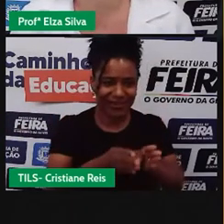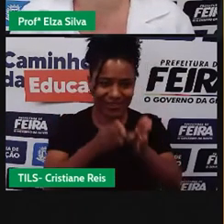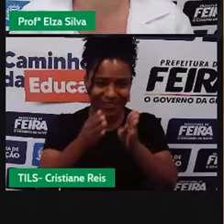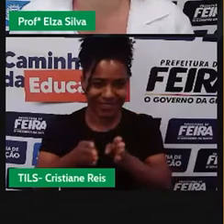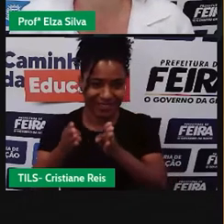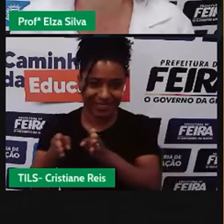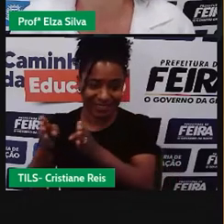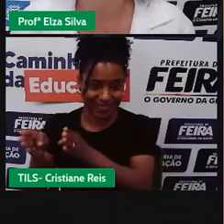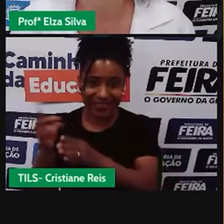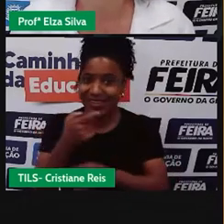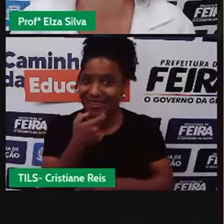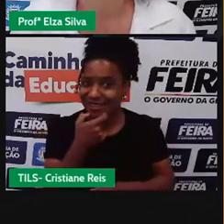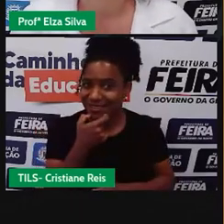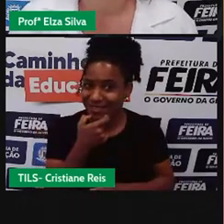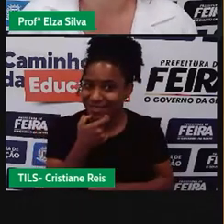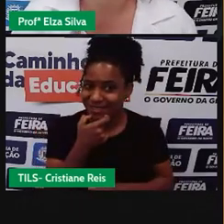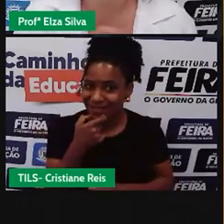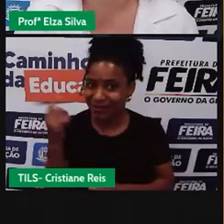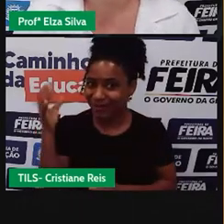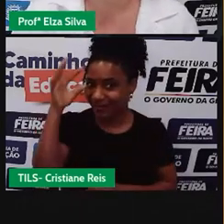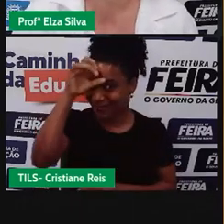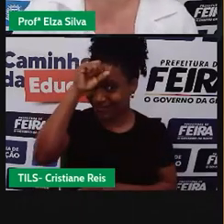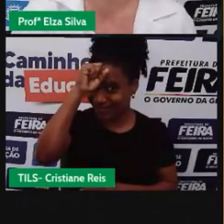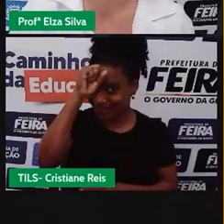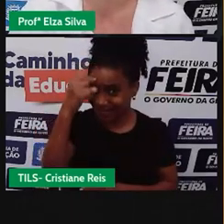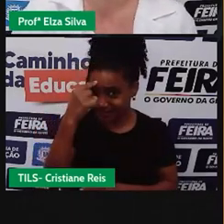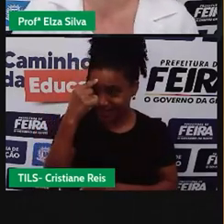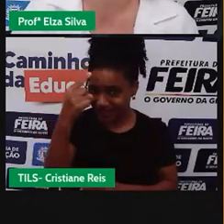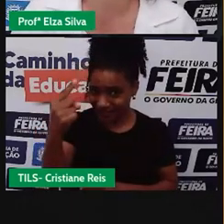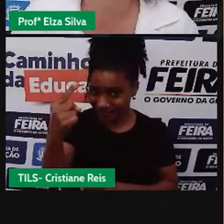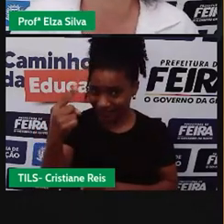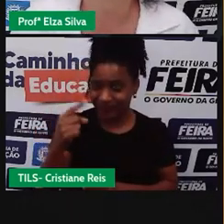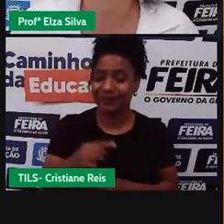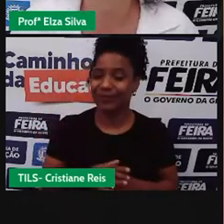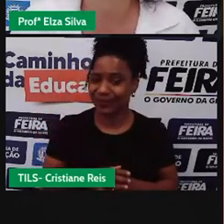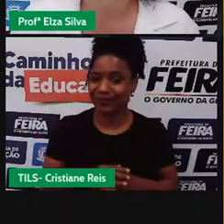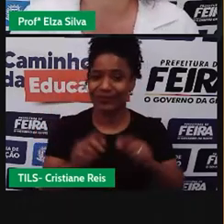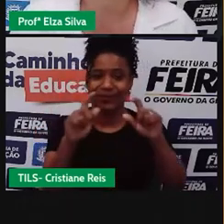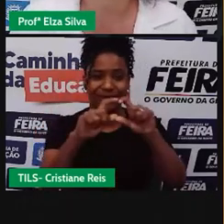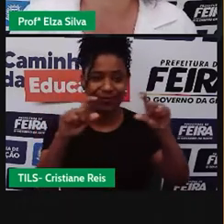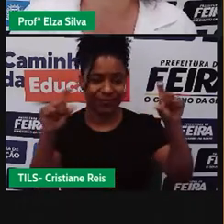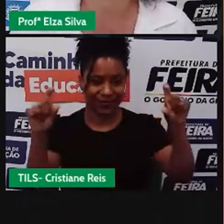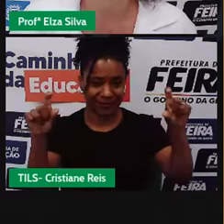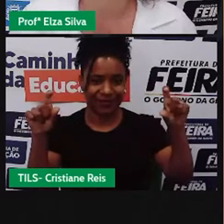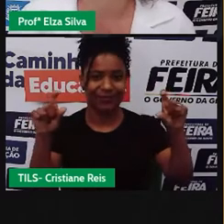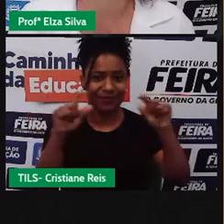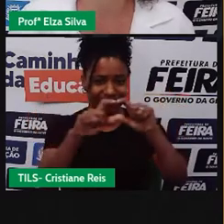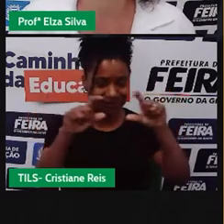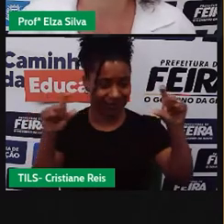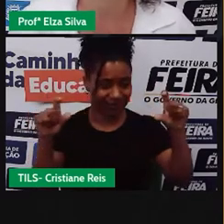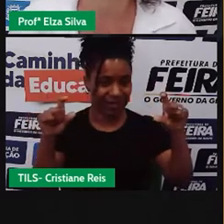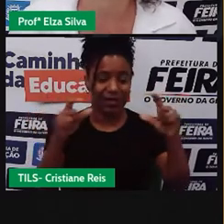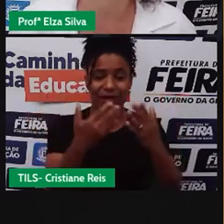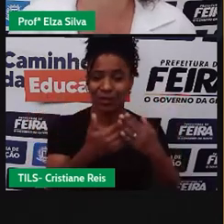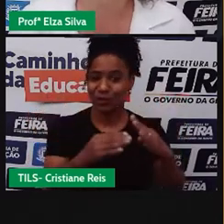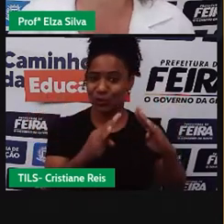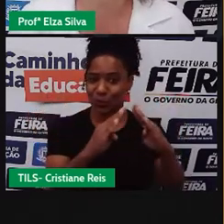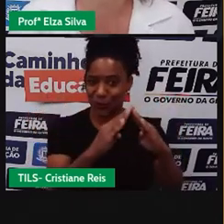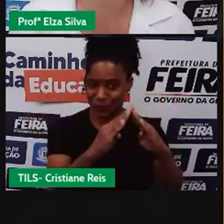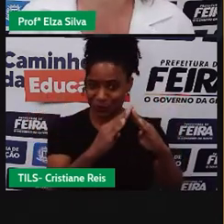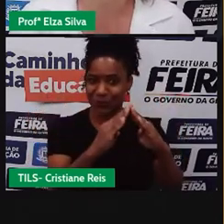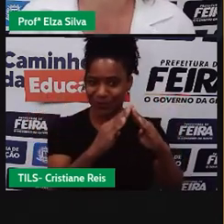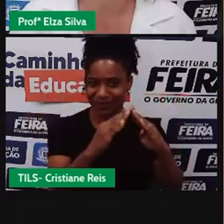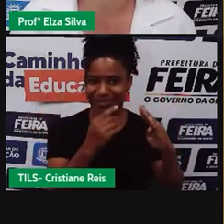fundamental para a aprendizagem? Escreva aí no seu caderno, no cabeçalho, school, o nome da escola onde